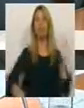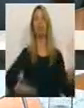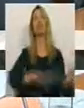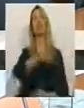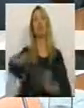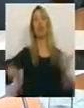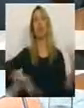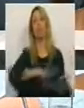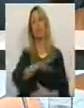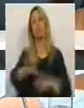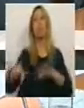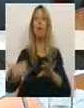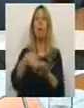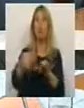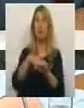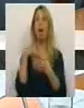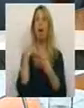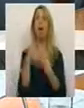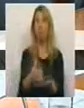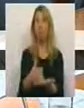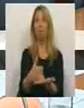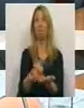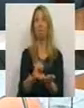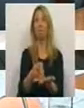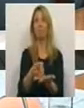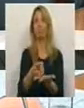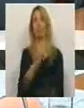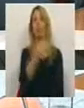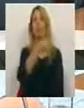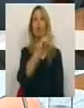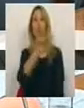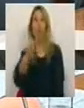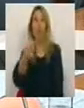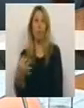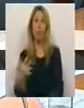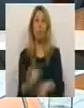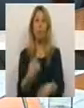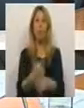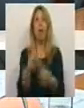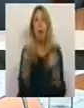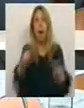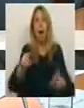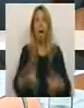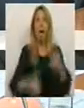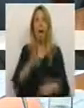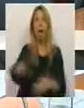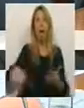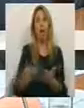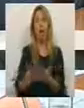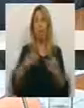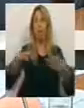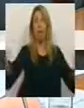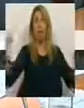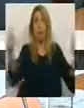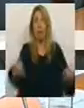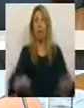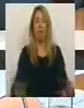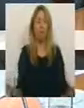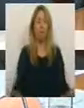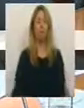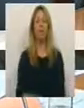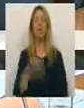geringonça e com a participação e o apoio do Bloco de Esquerda e do PCP, apesar de terem candidatos à Câmara de Lisboa. E digo mais, Sr.